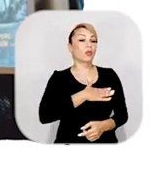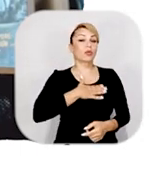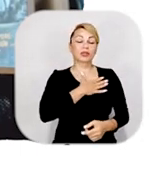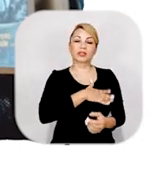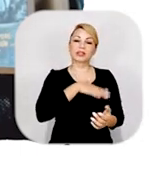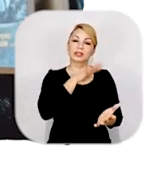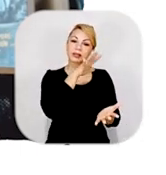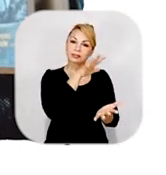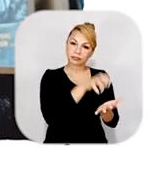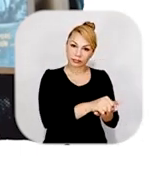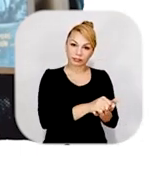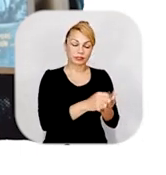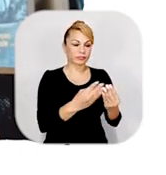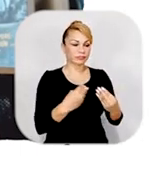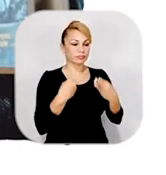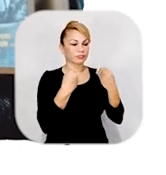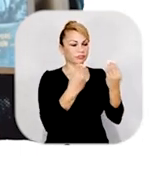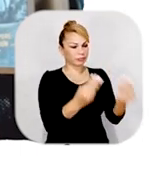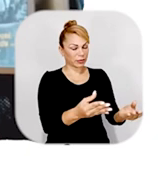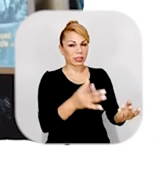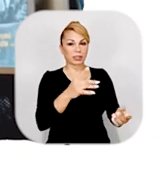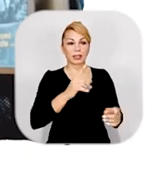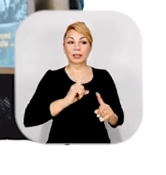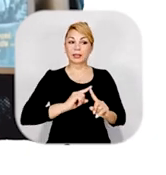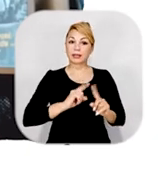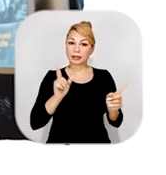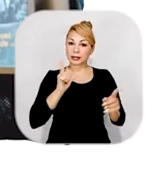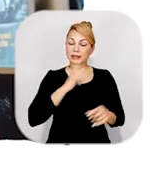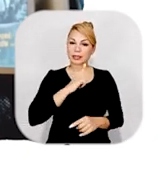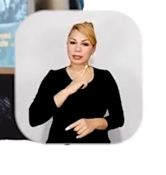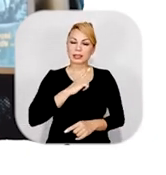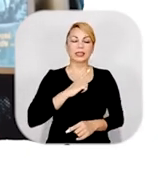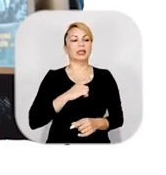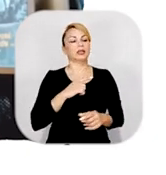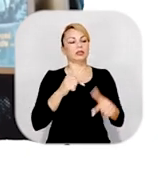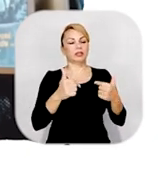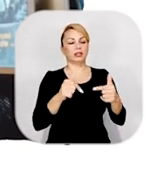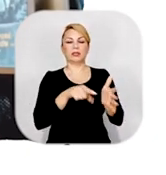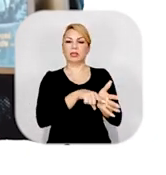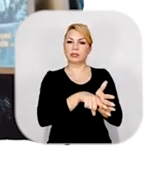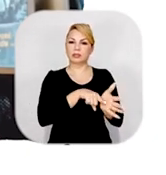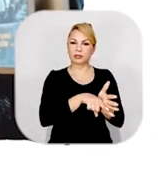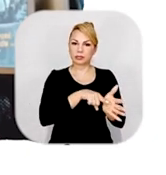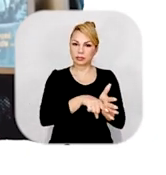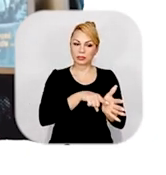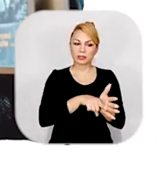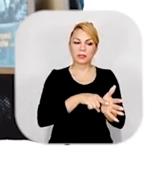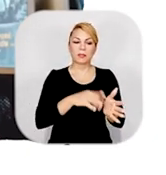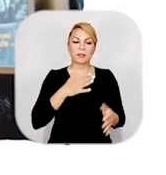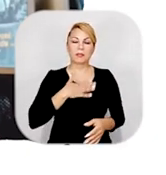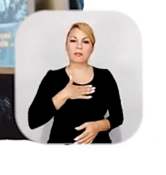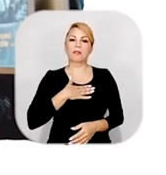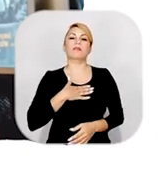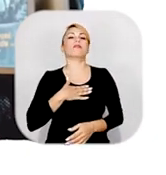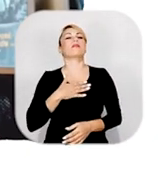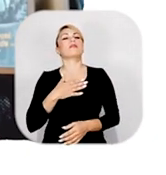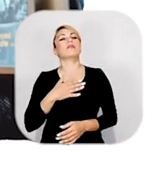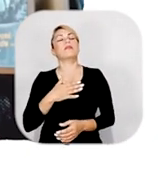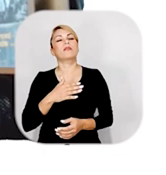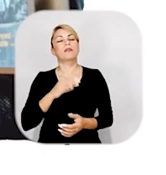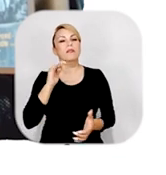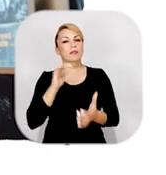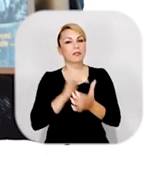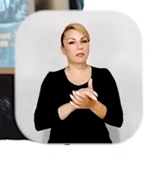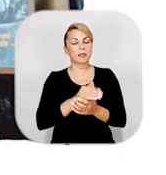E ela me falou, olha, mas tem um trabalho de pesquisa muito maior do que o meu marido fez, porque ele só fez sobre os